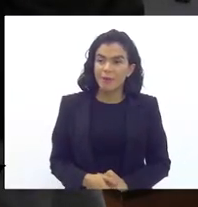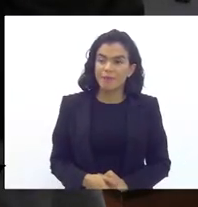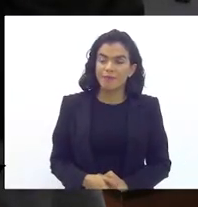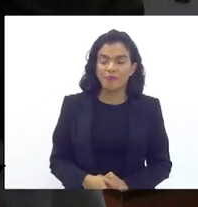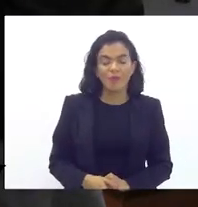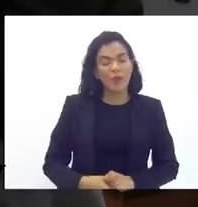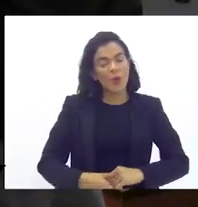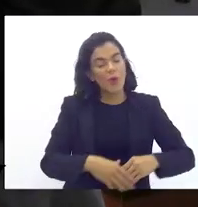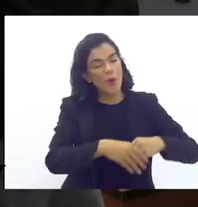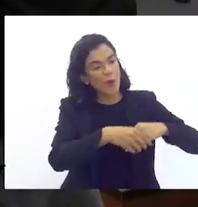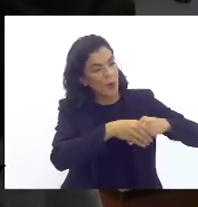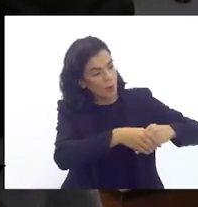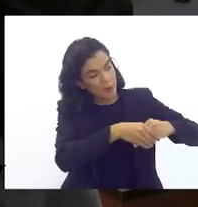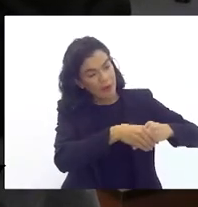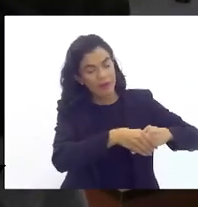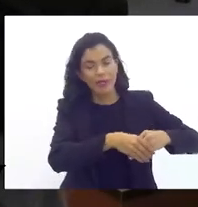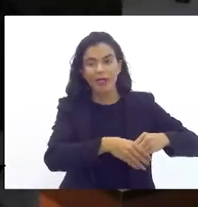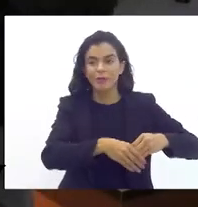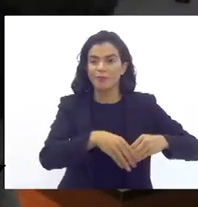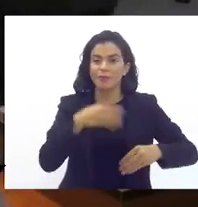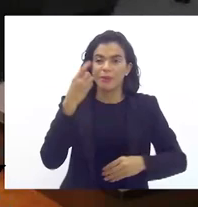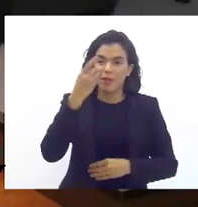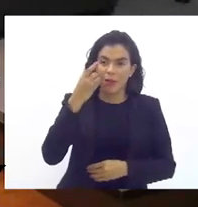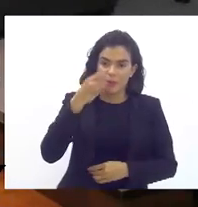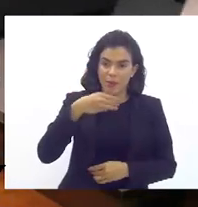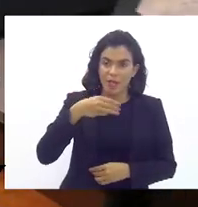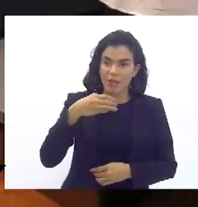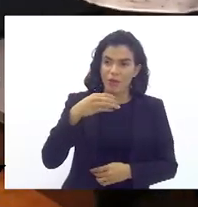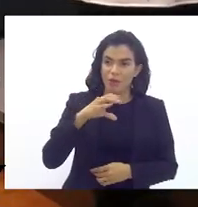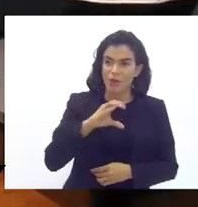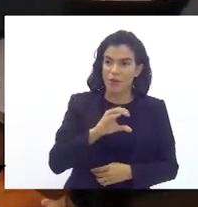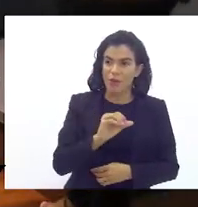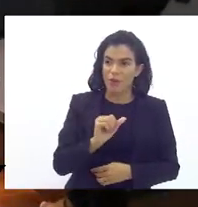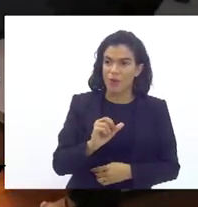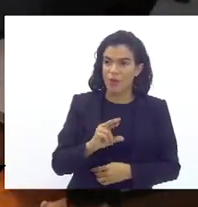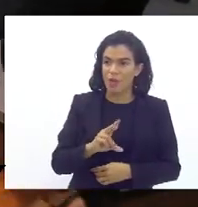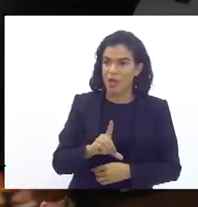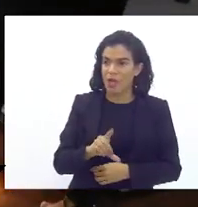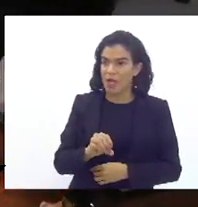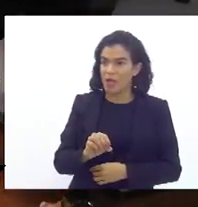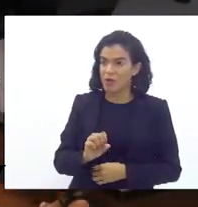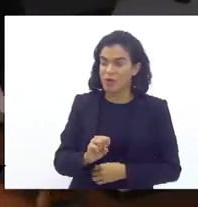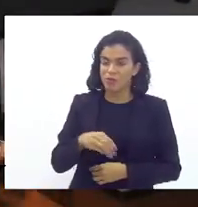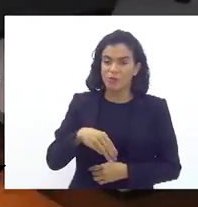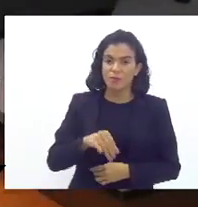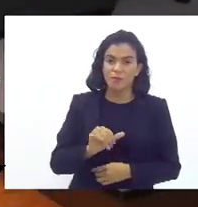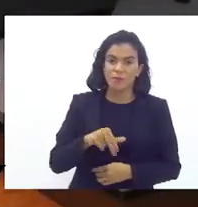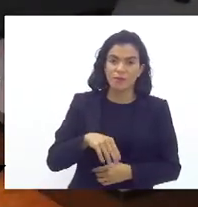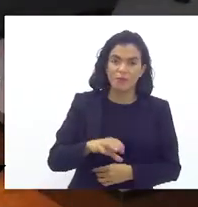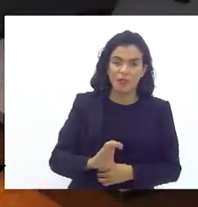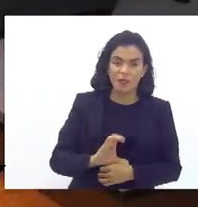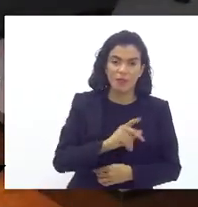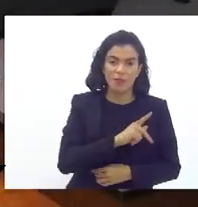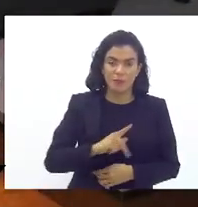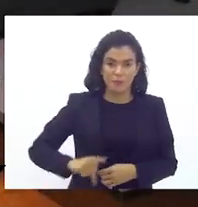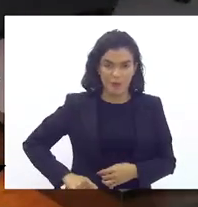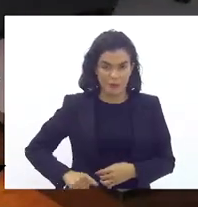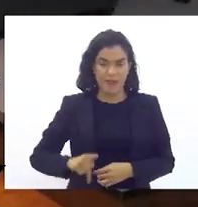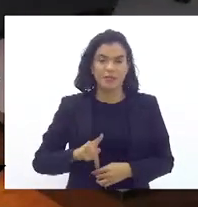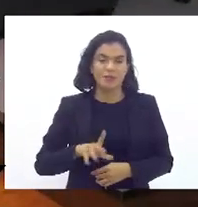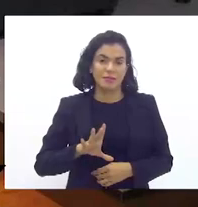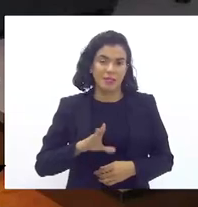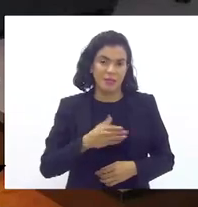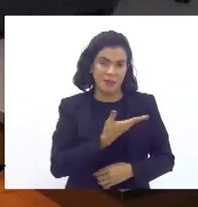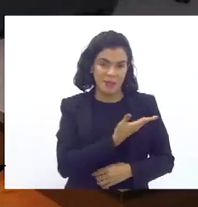cumprimentando aqui o deputado Carlos Mickey nosso presidente da mesa e